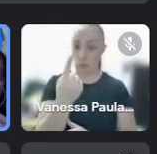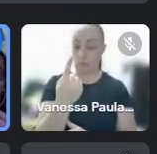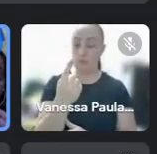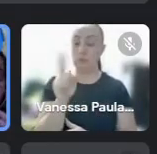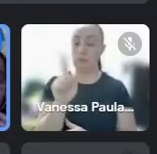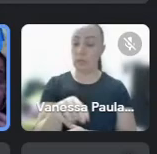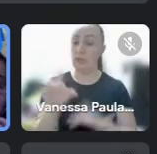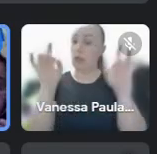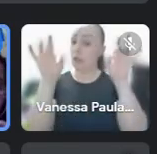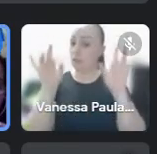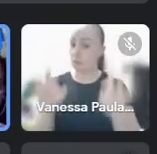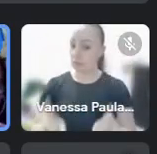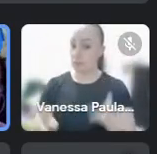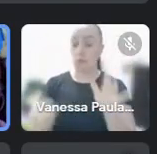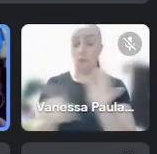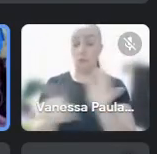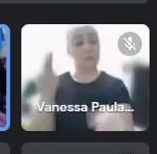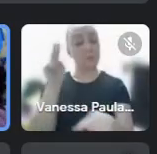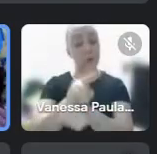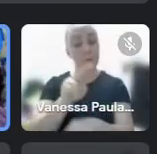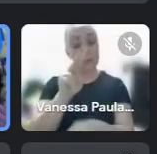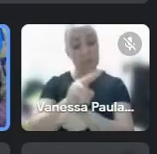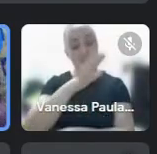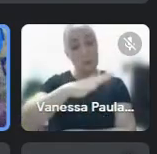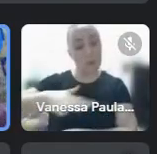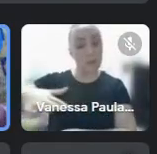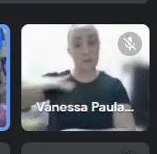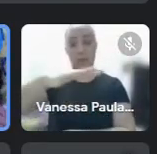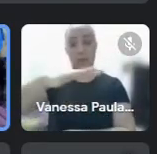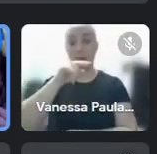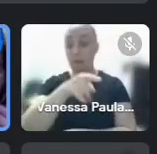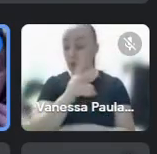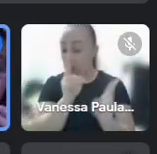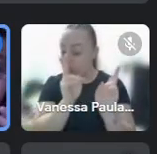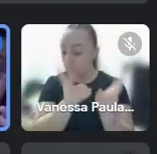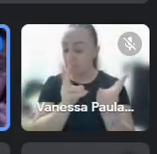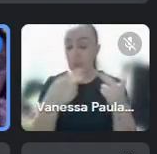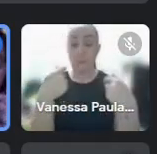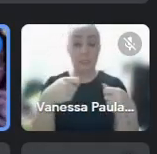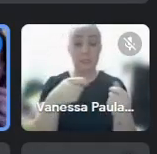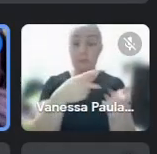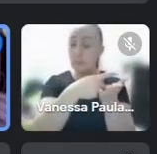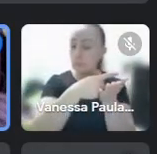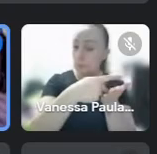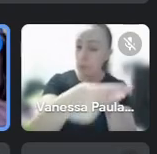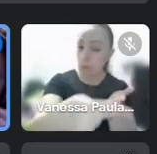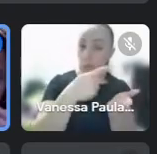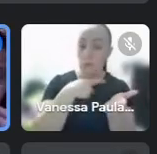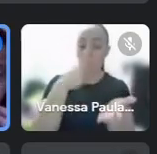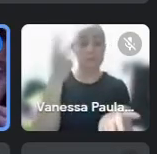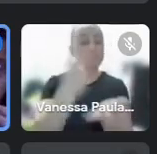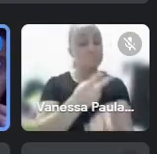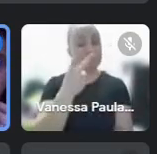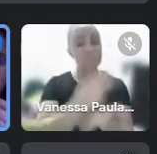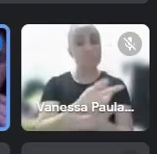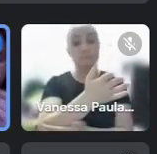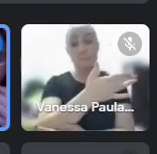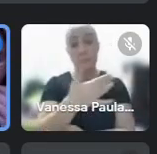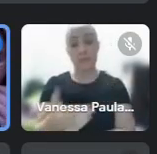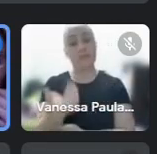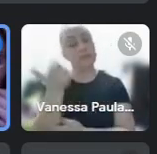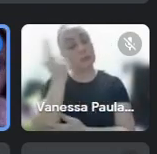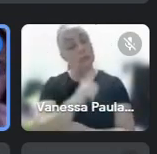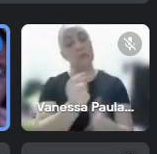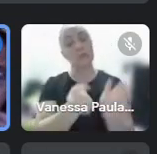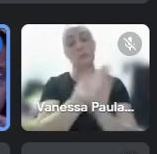é para proteção dos ambientes. É aquela água que precisa ser conservada pura para que as espécies se reproduzam,